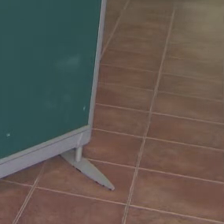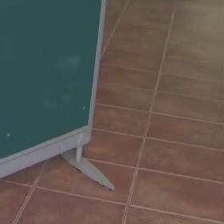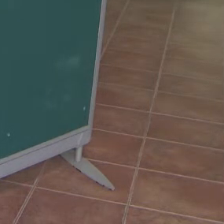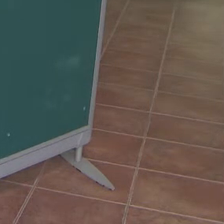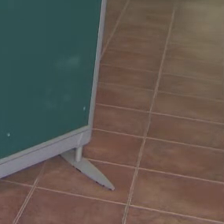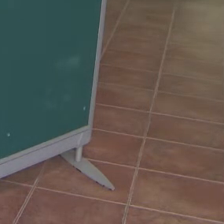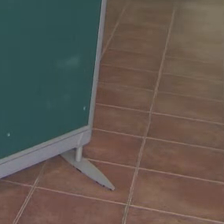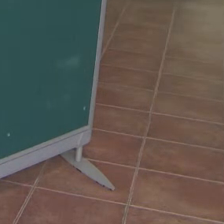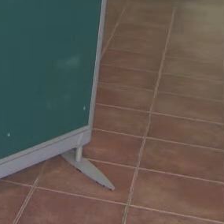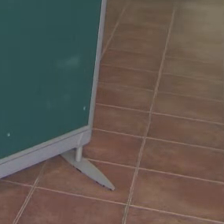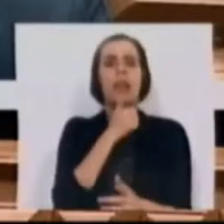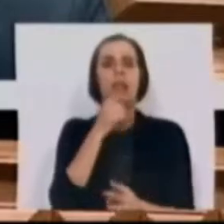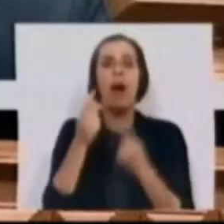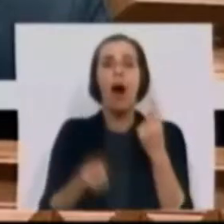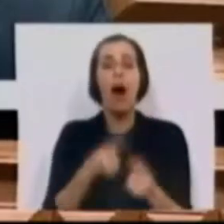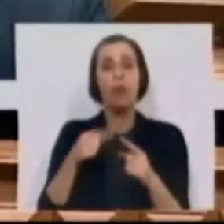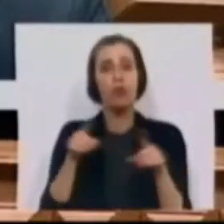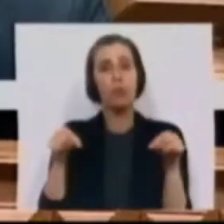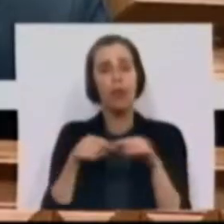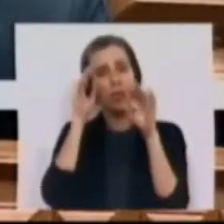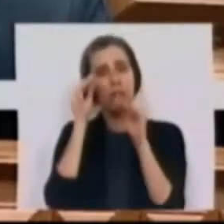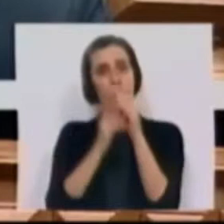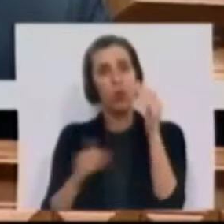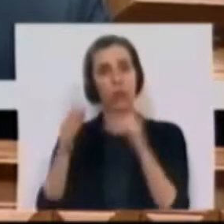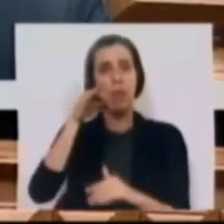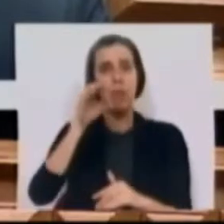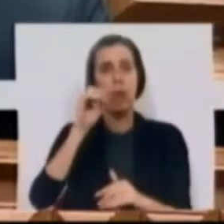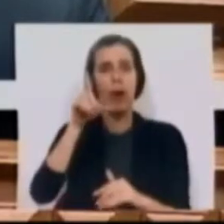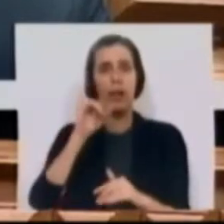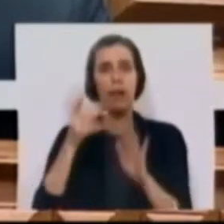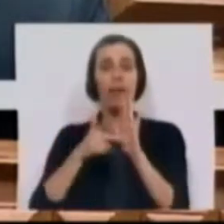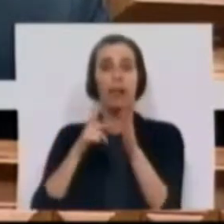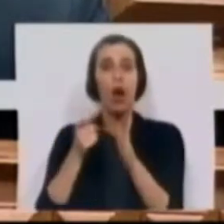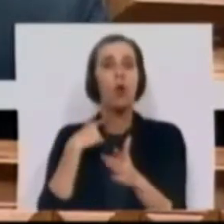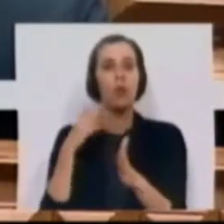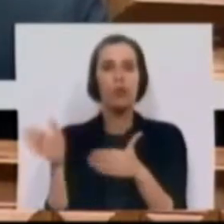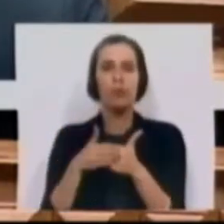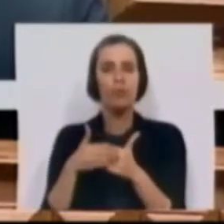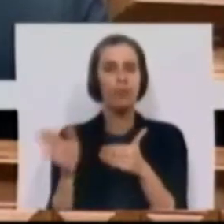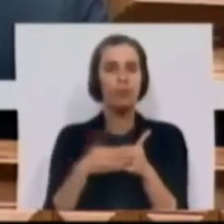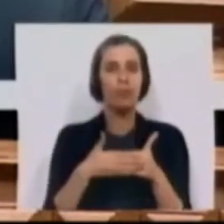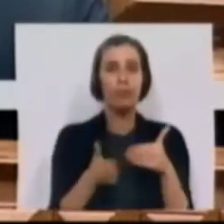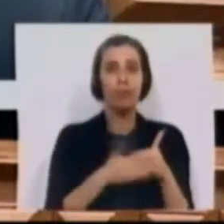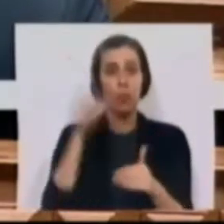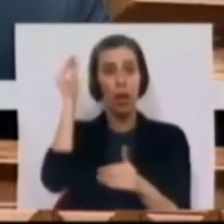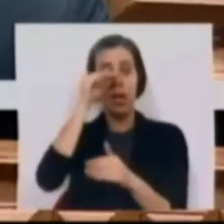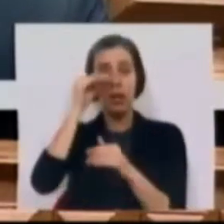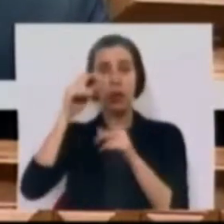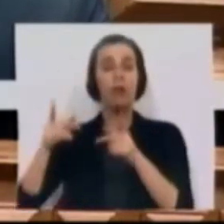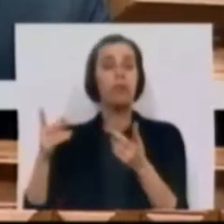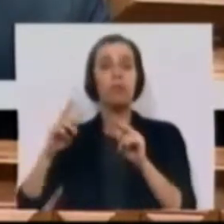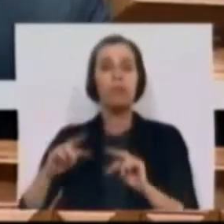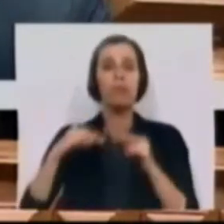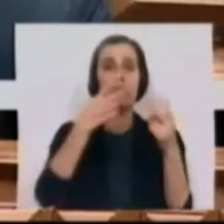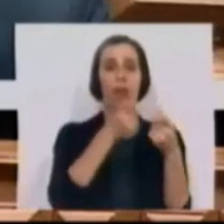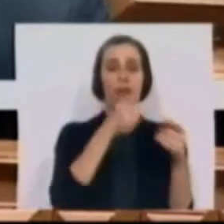Como classifica as decisões de alguns estabelecimentos do Ensino Superior Politécnico que estão a fechar cursos com sucesso no interior, transferindo-os para